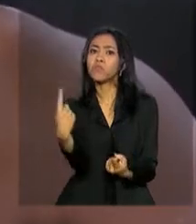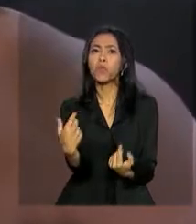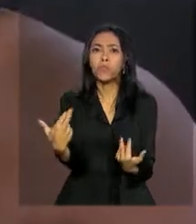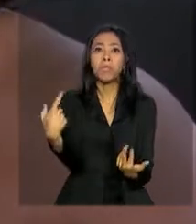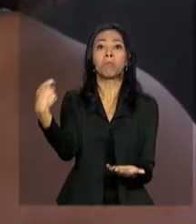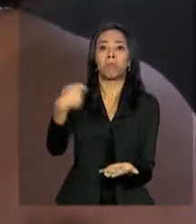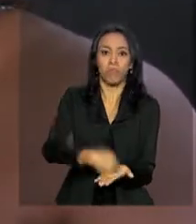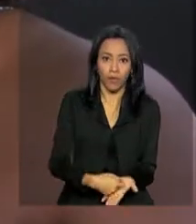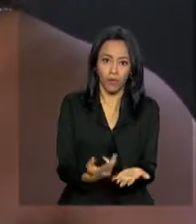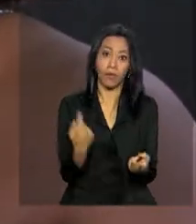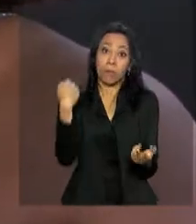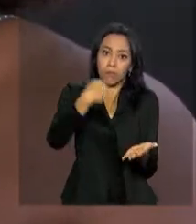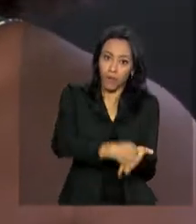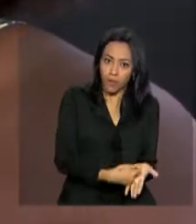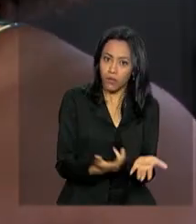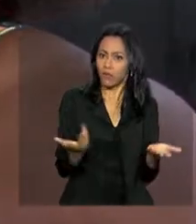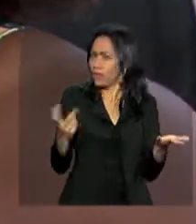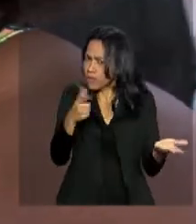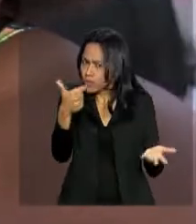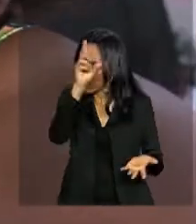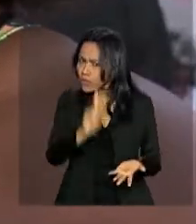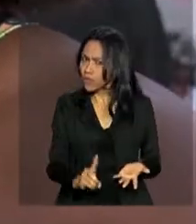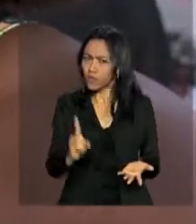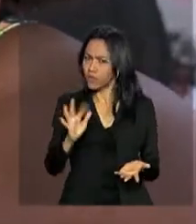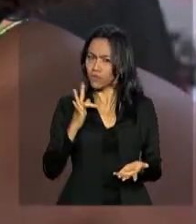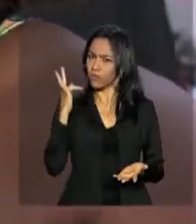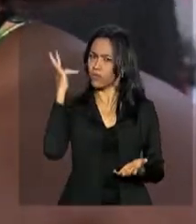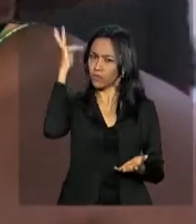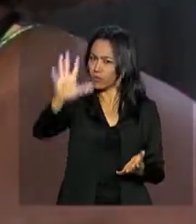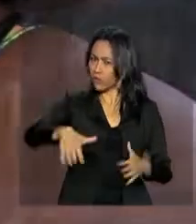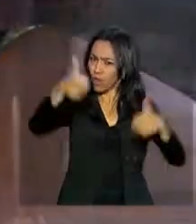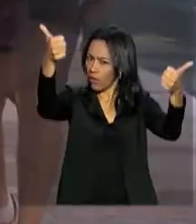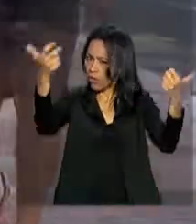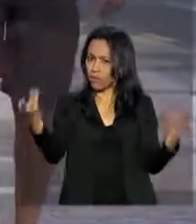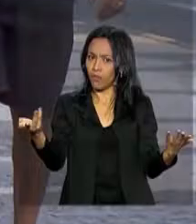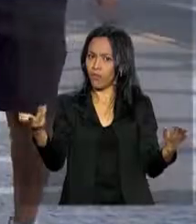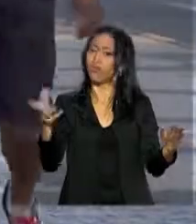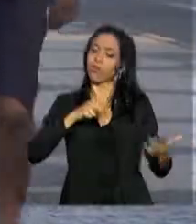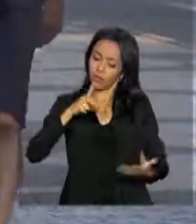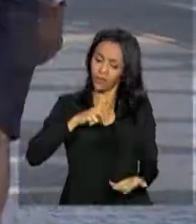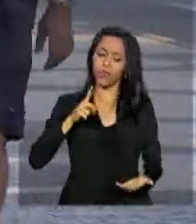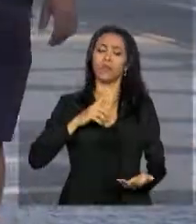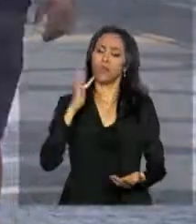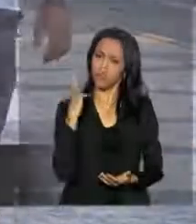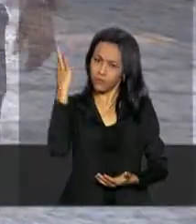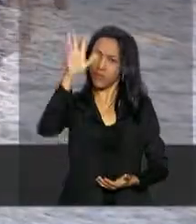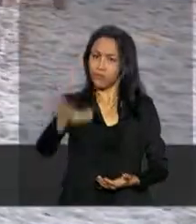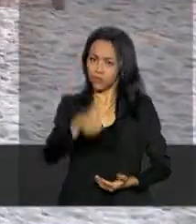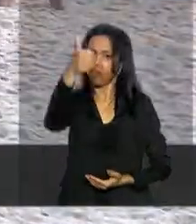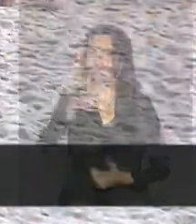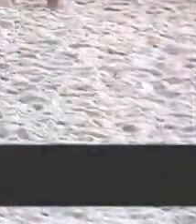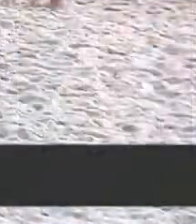paga e a gente não vai ter direito a ter um futuro legal, um futuro melhor. Tem que ter um futuro melhor.